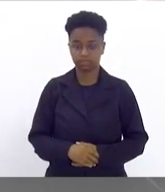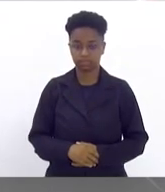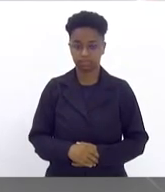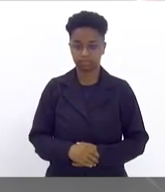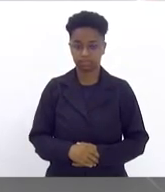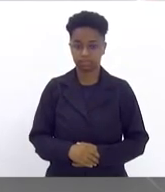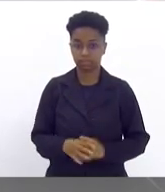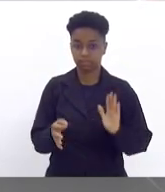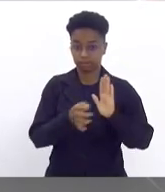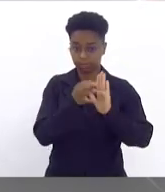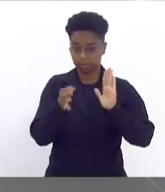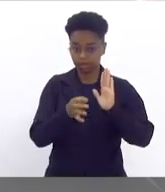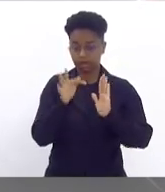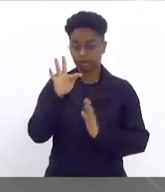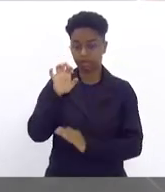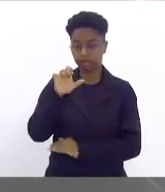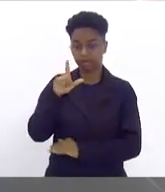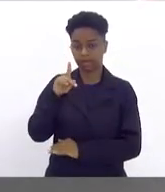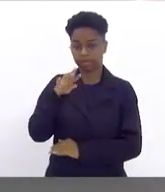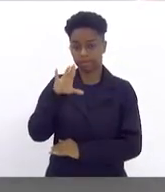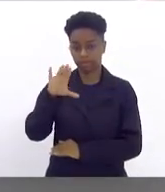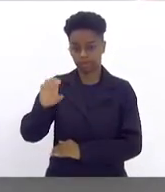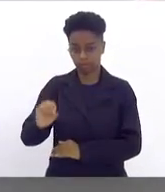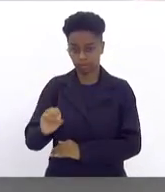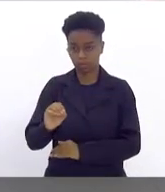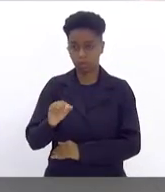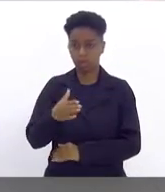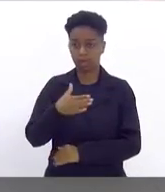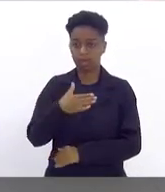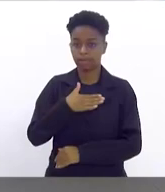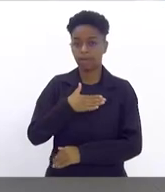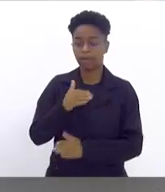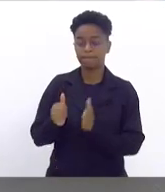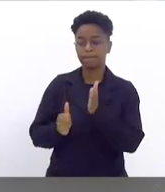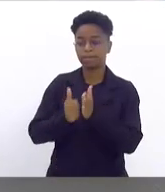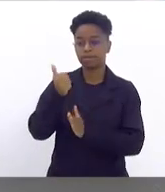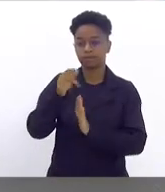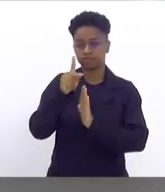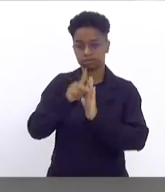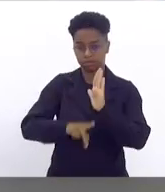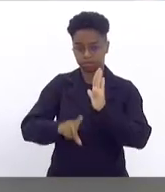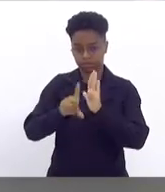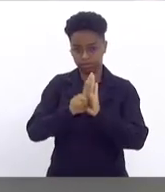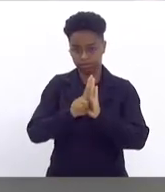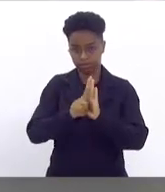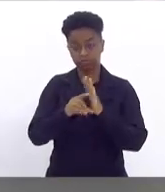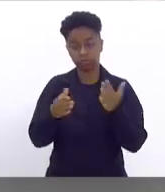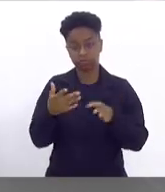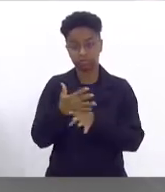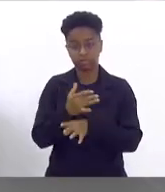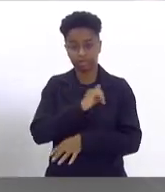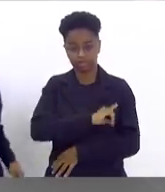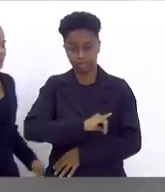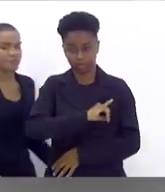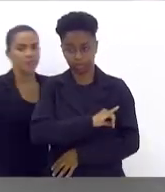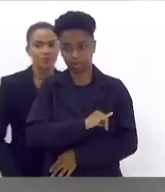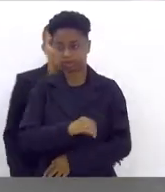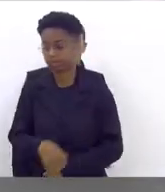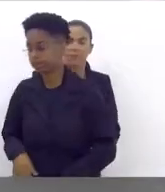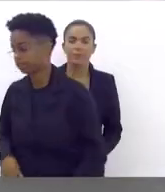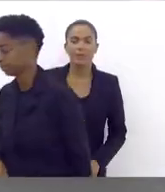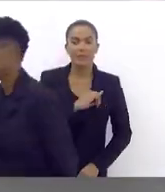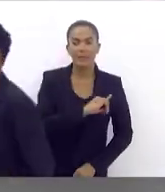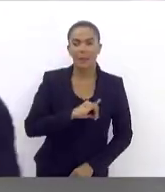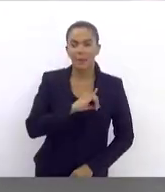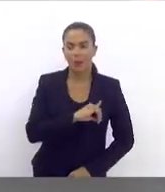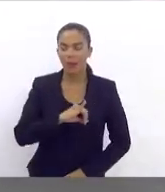o parecer do Filipinho Raves. Esse aqui é meu primeiro projeto de lei. E a cidade de Itaboraí, da qual eu venho, é uma